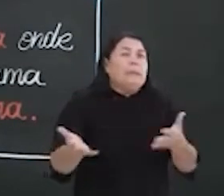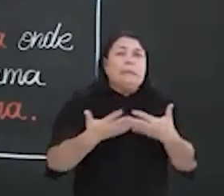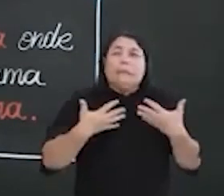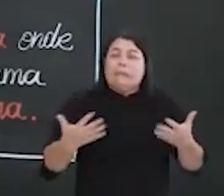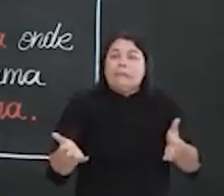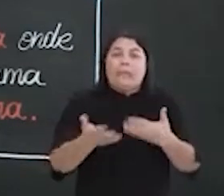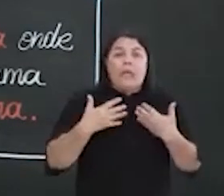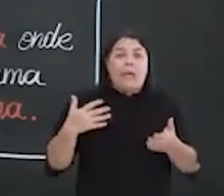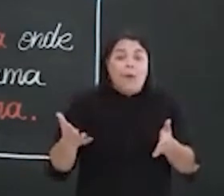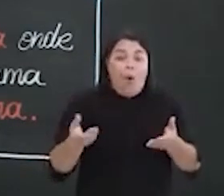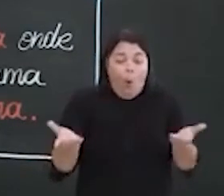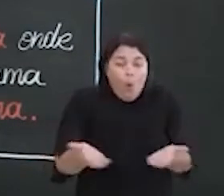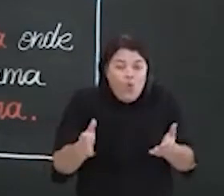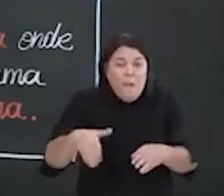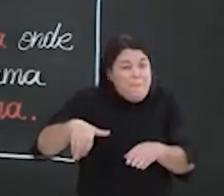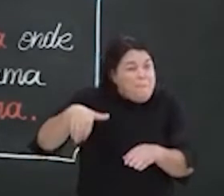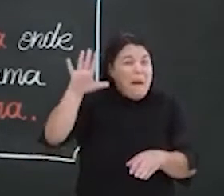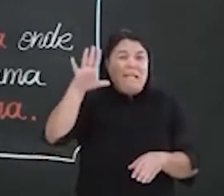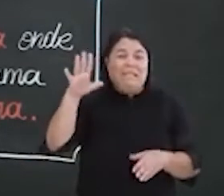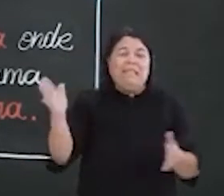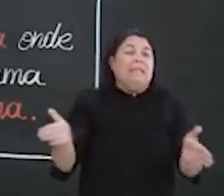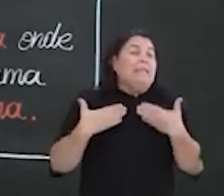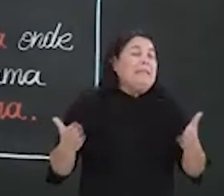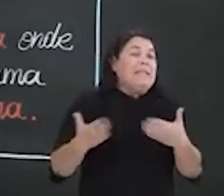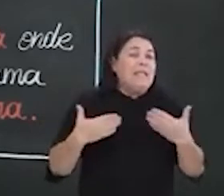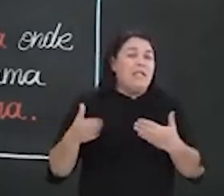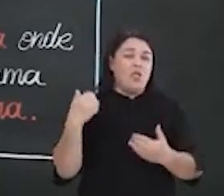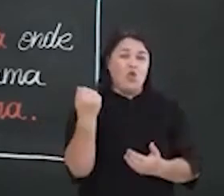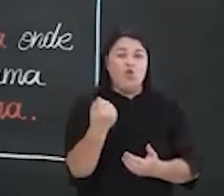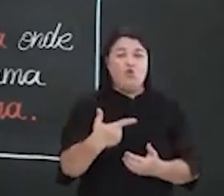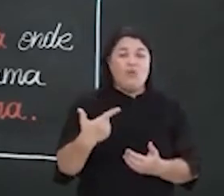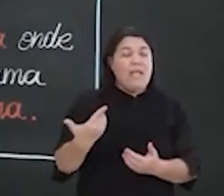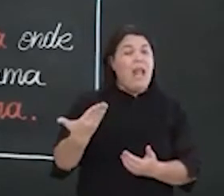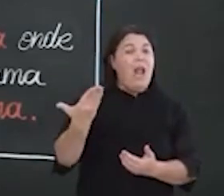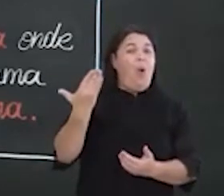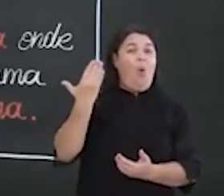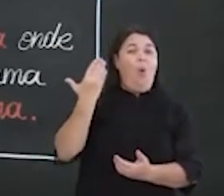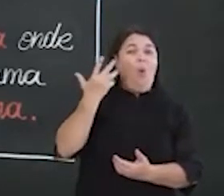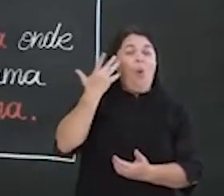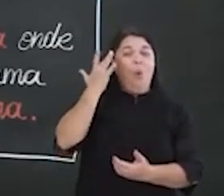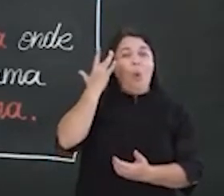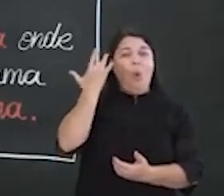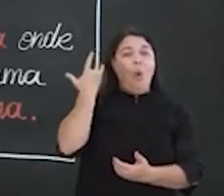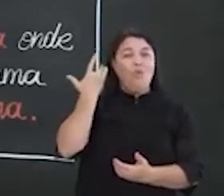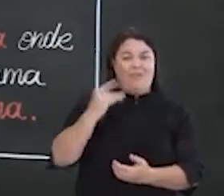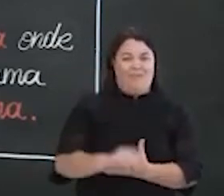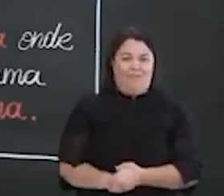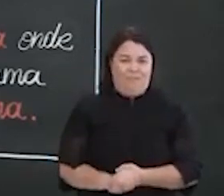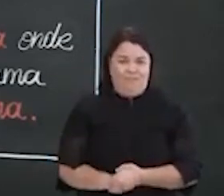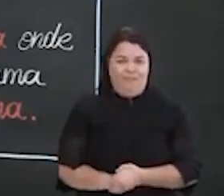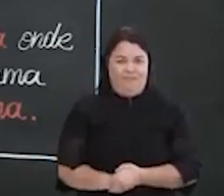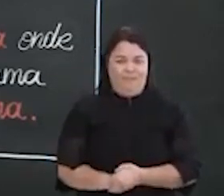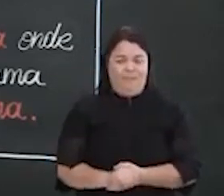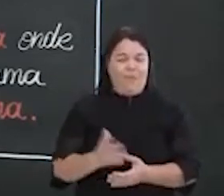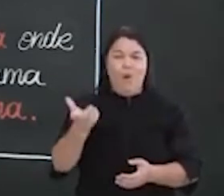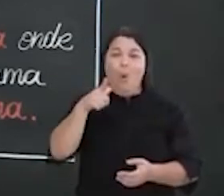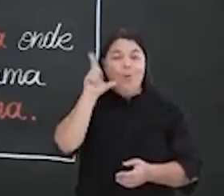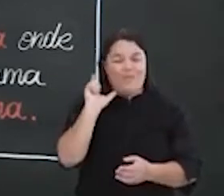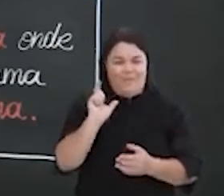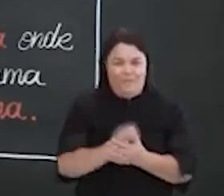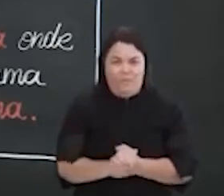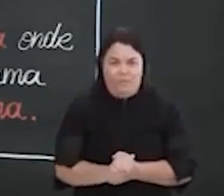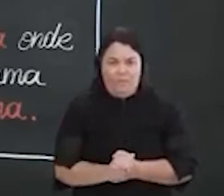de ontem. Eu estou usando aí, ó, mais, estou dando uma característica maior, superior ao adjetivo quente. Lembra